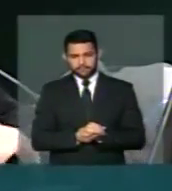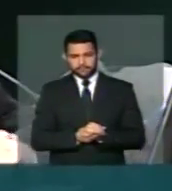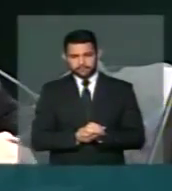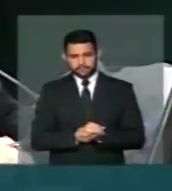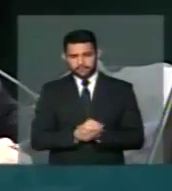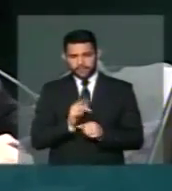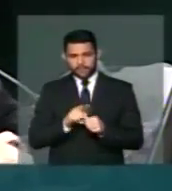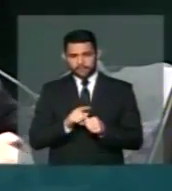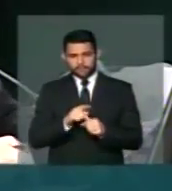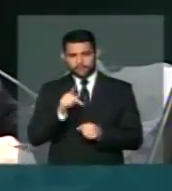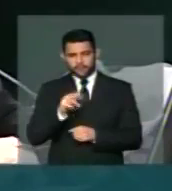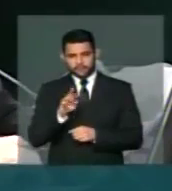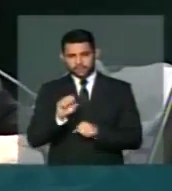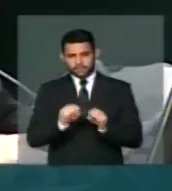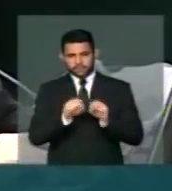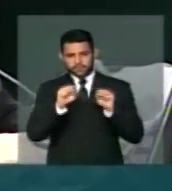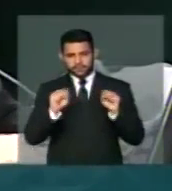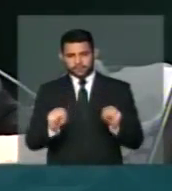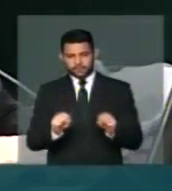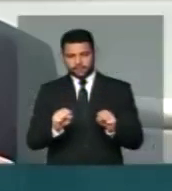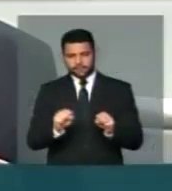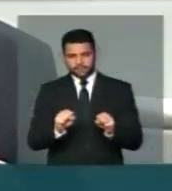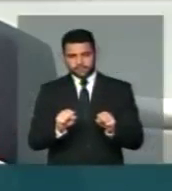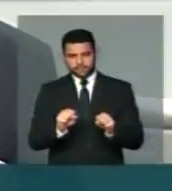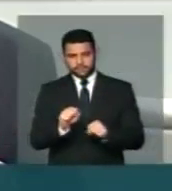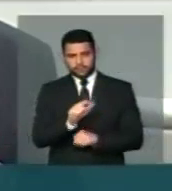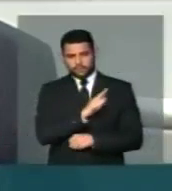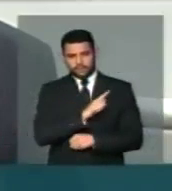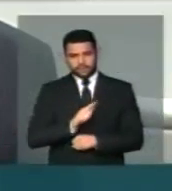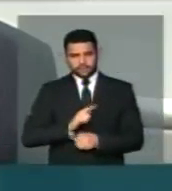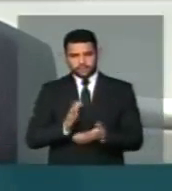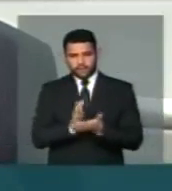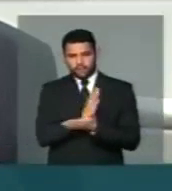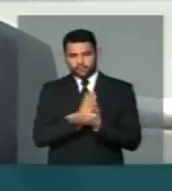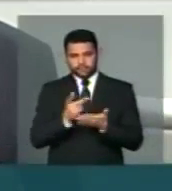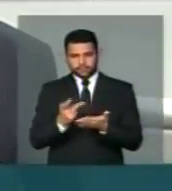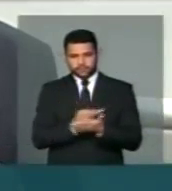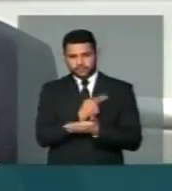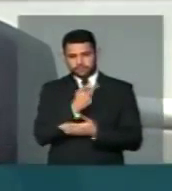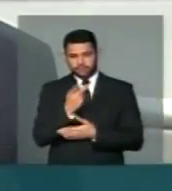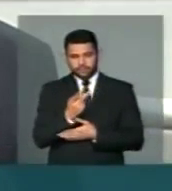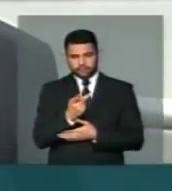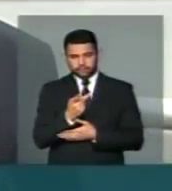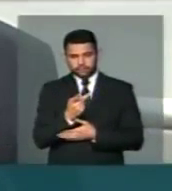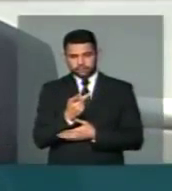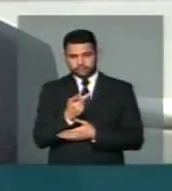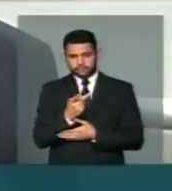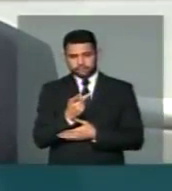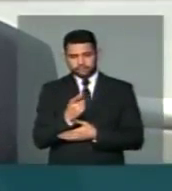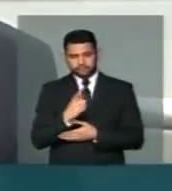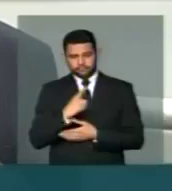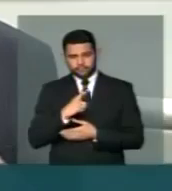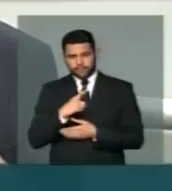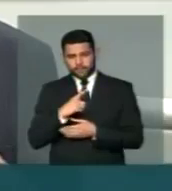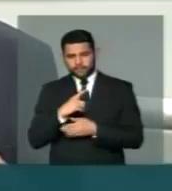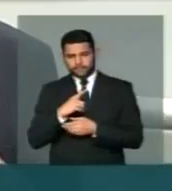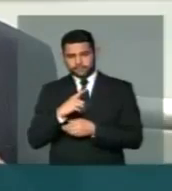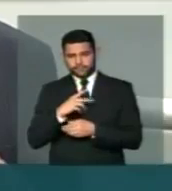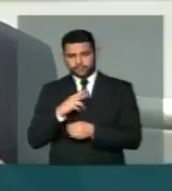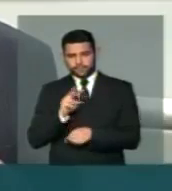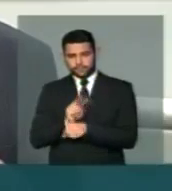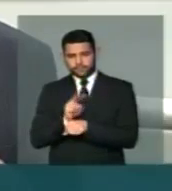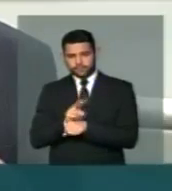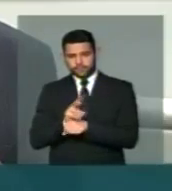A Petrobras tem um sistema de governança em que alguns fatos estão no controle da